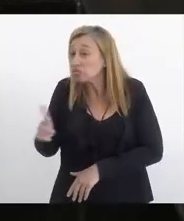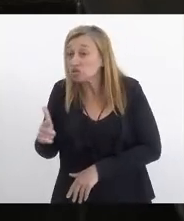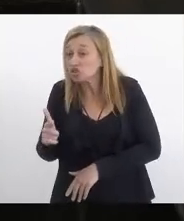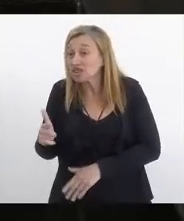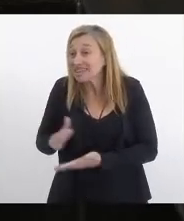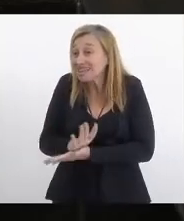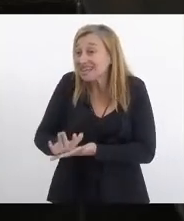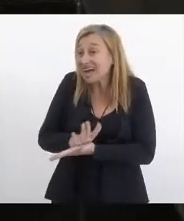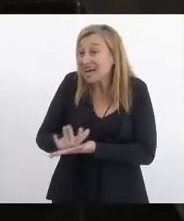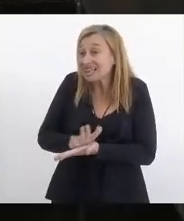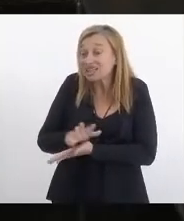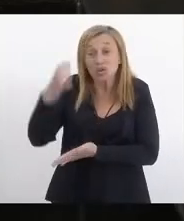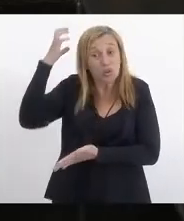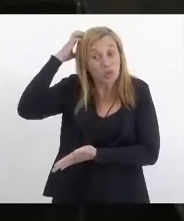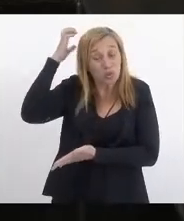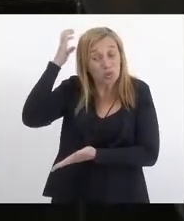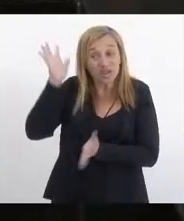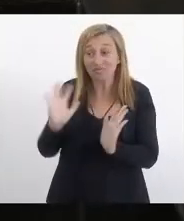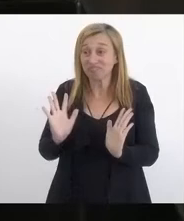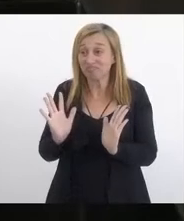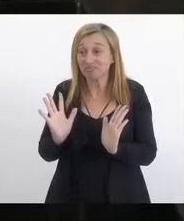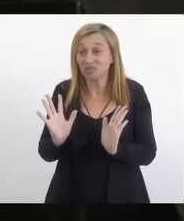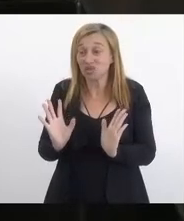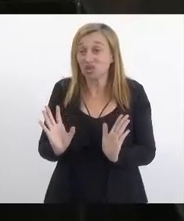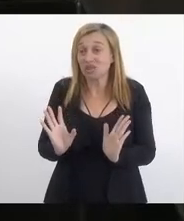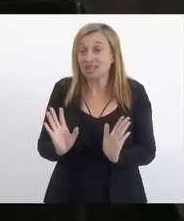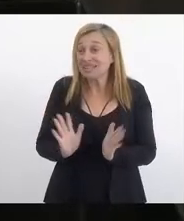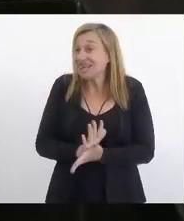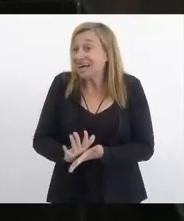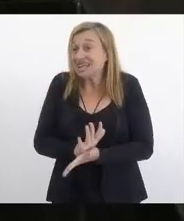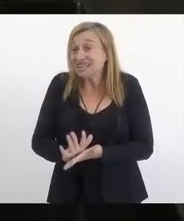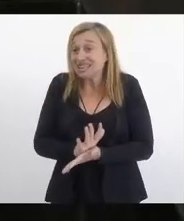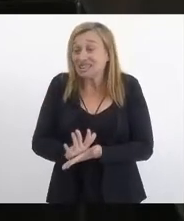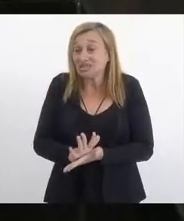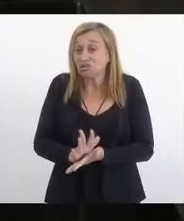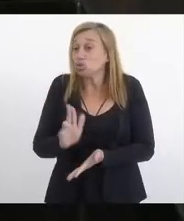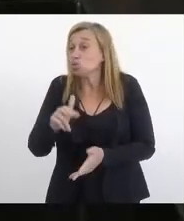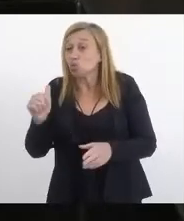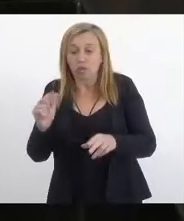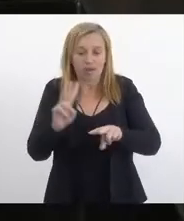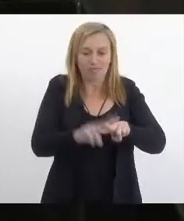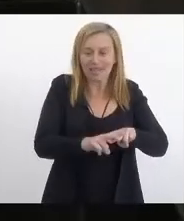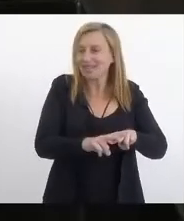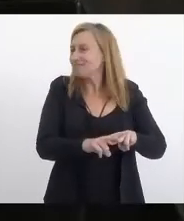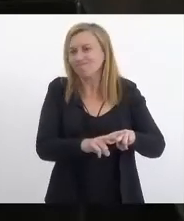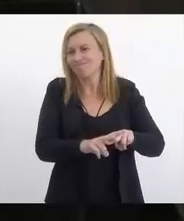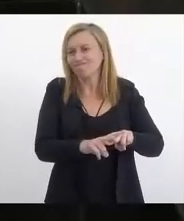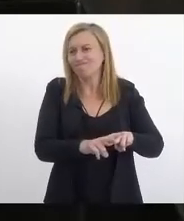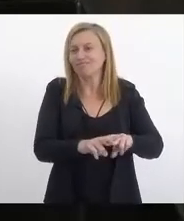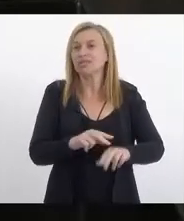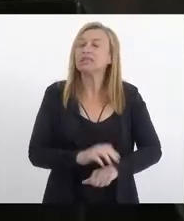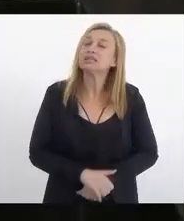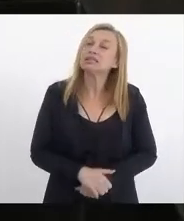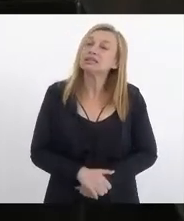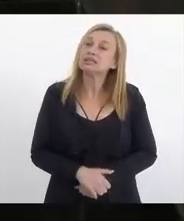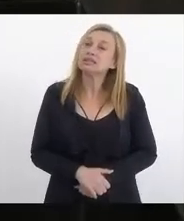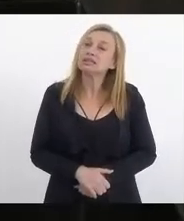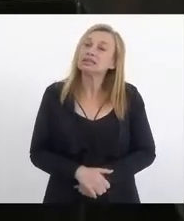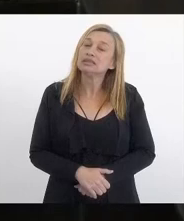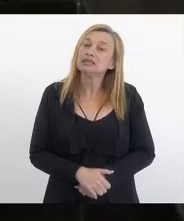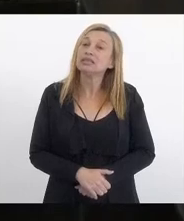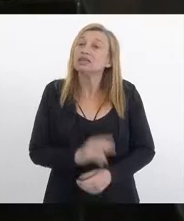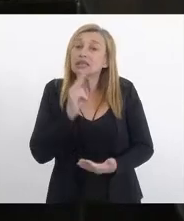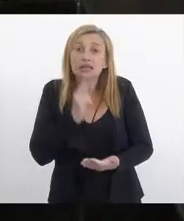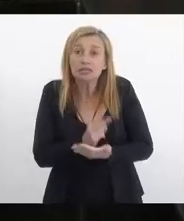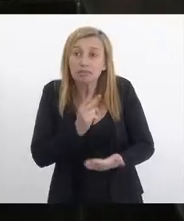passagem, absolutamente nenhuma passagem, nenhum registro, nenhuma anotação policial, criminal. E